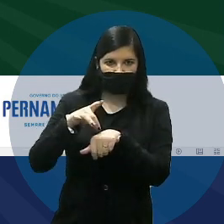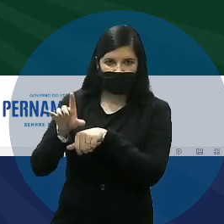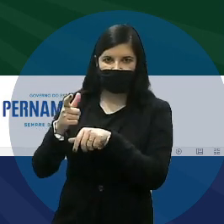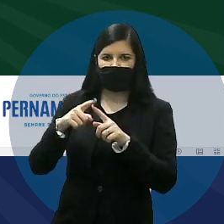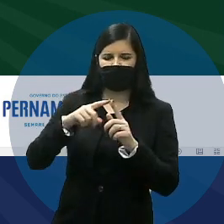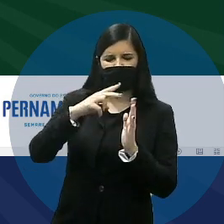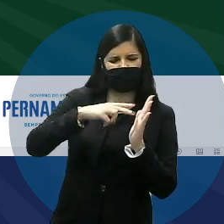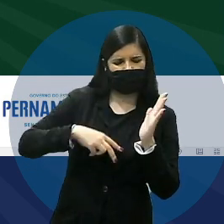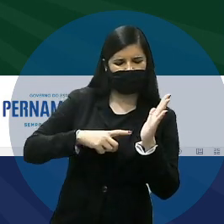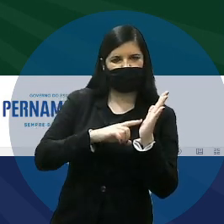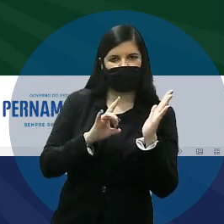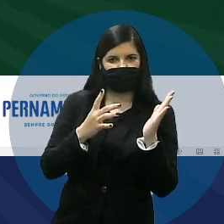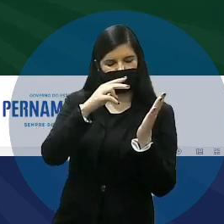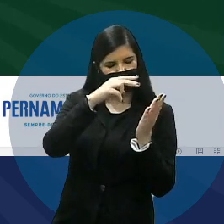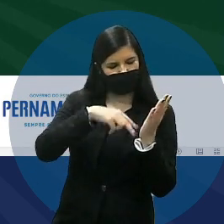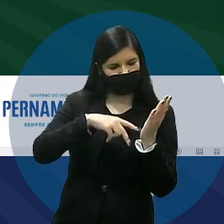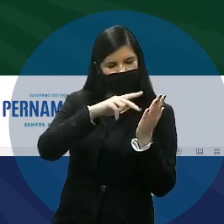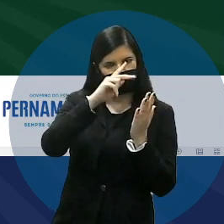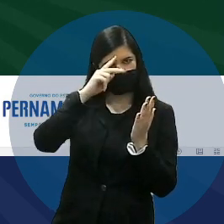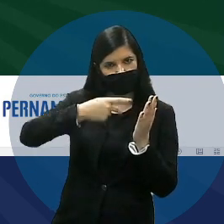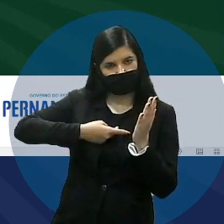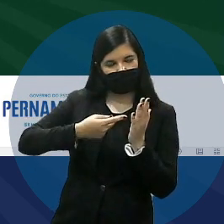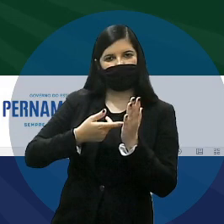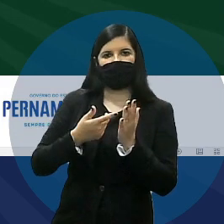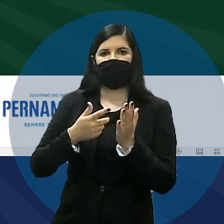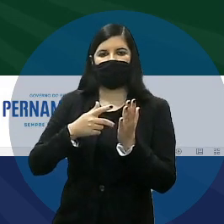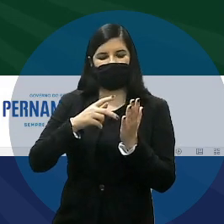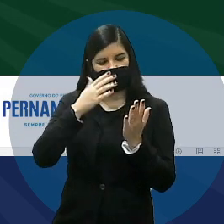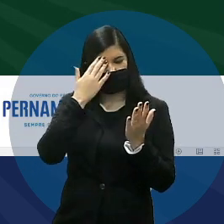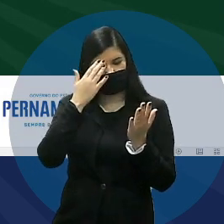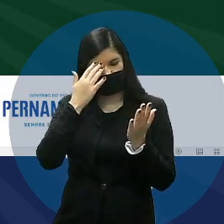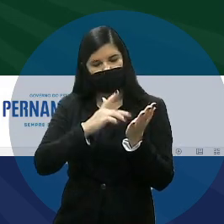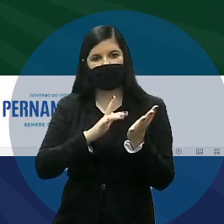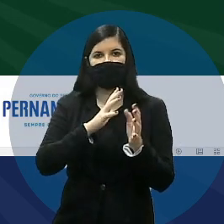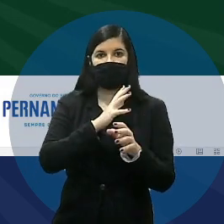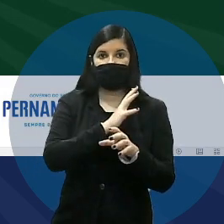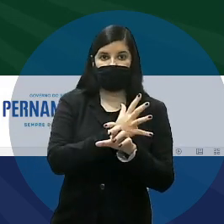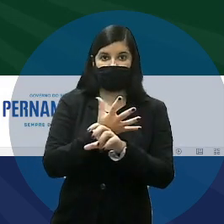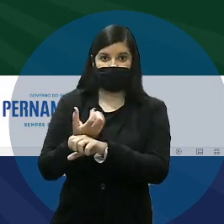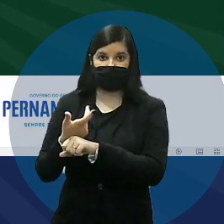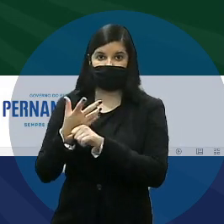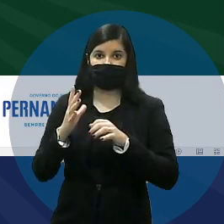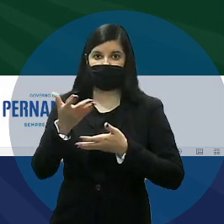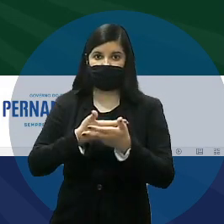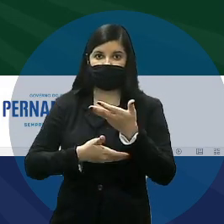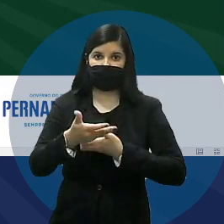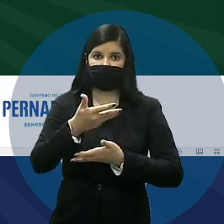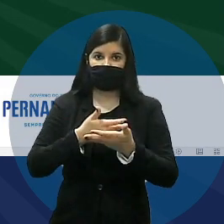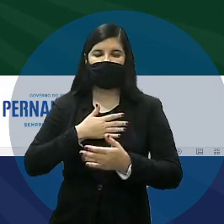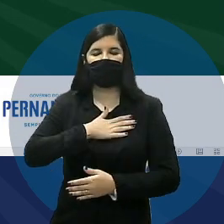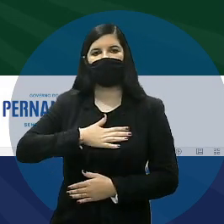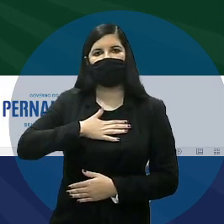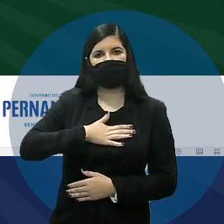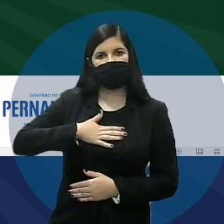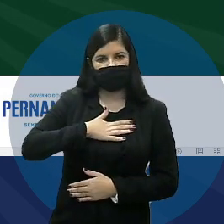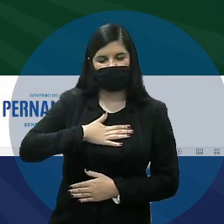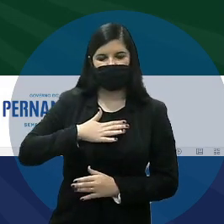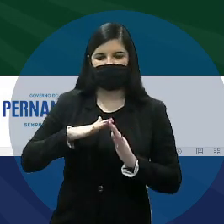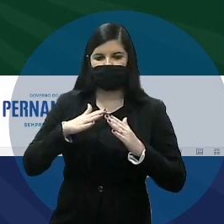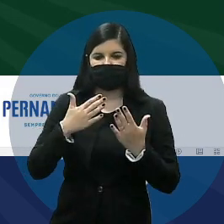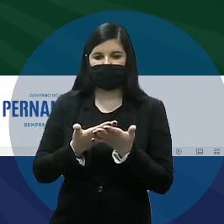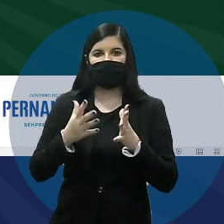individual, interpretação e interdisciplinaridade, ou seja, é um bojo de a escola